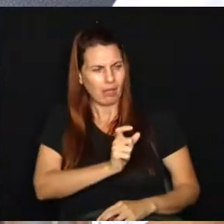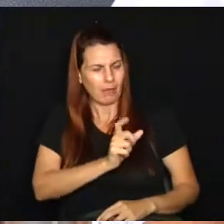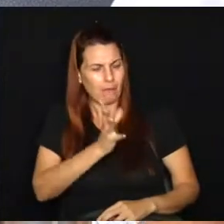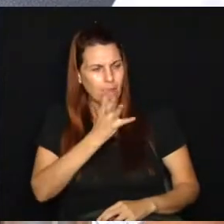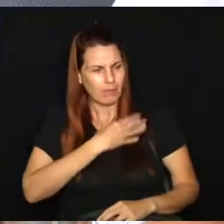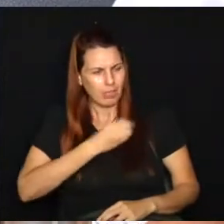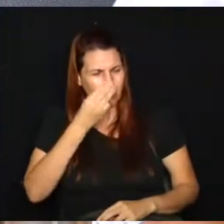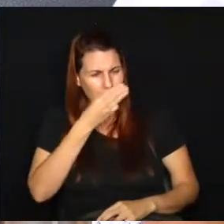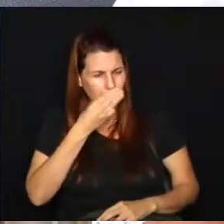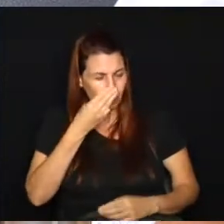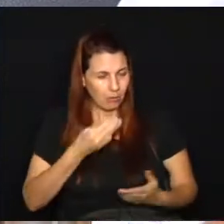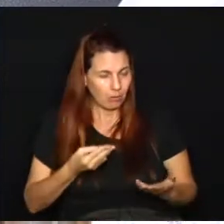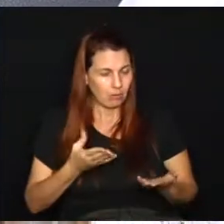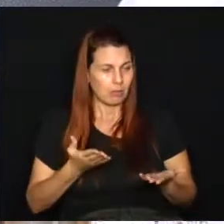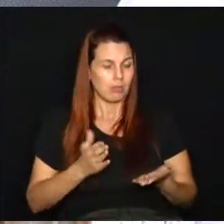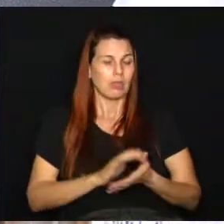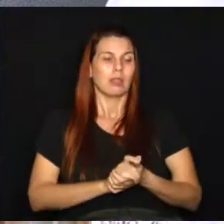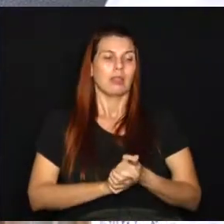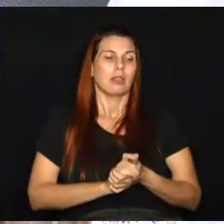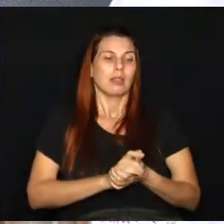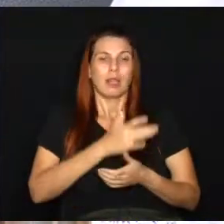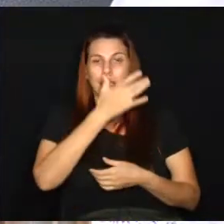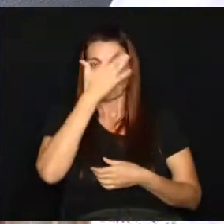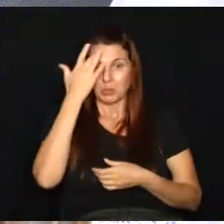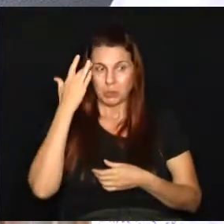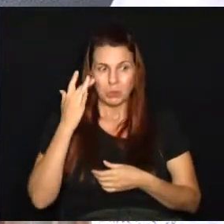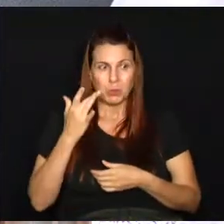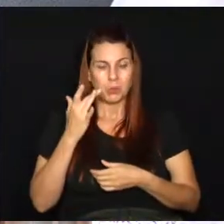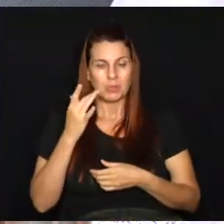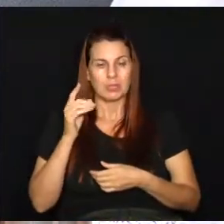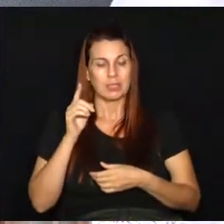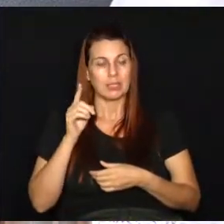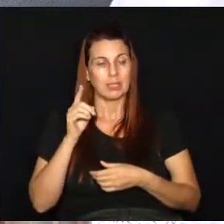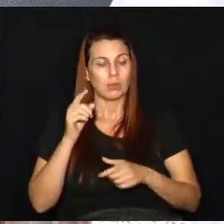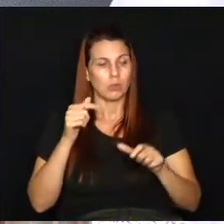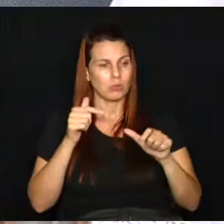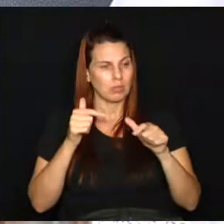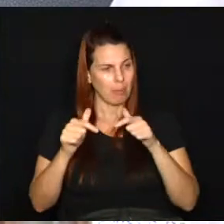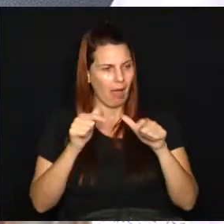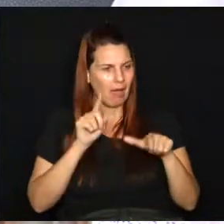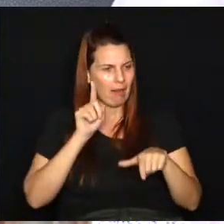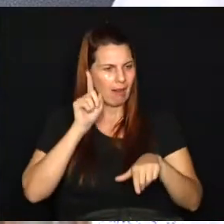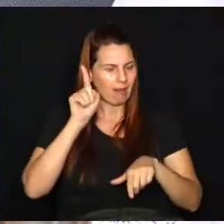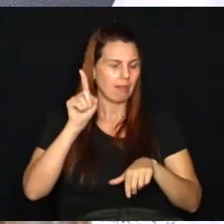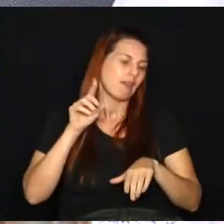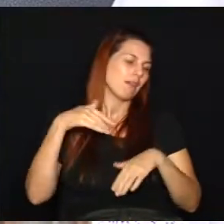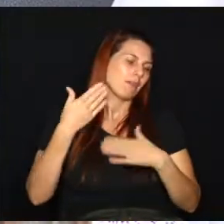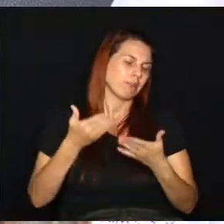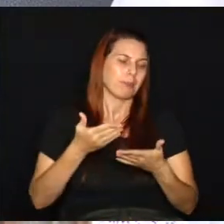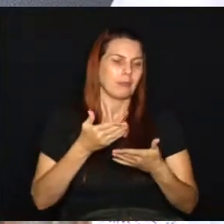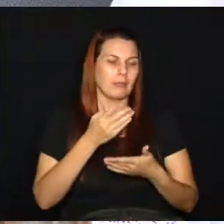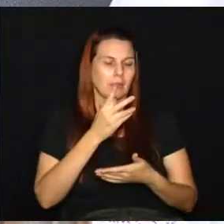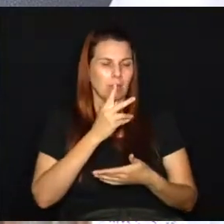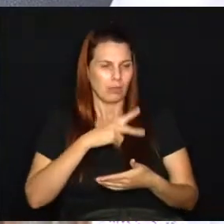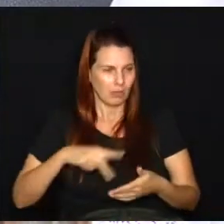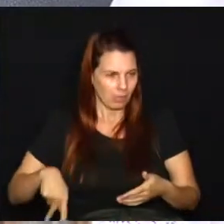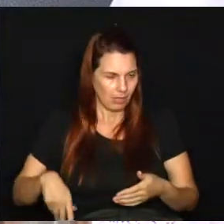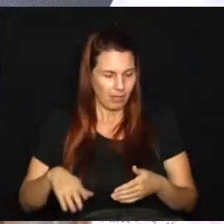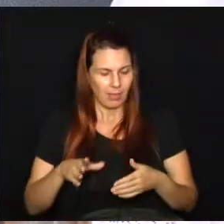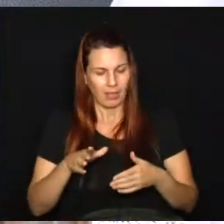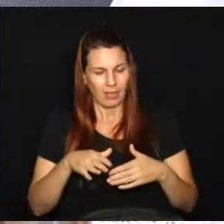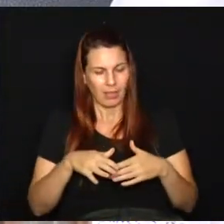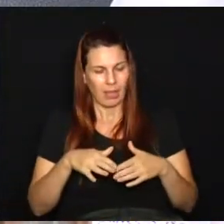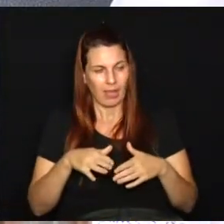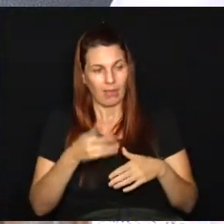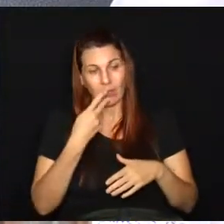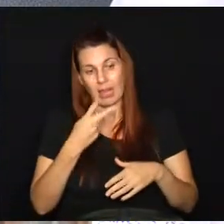por exemplo, esse povo que está lá eleito sem o meu voto, né, se chamar ele de filho da puta, eu vou ficar muito brava, porque minhas